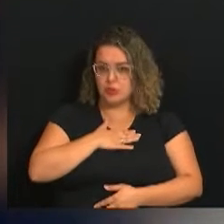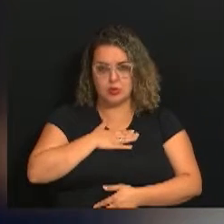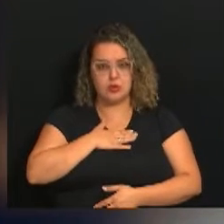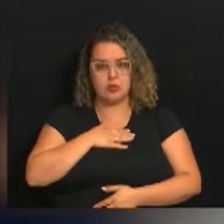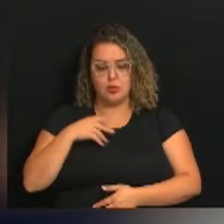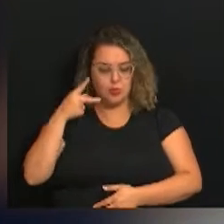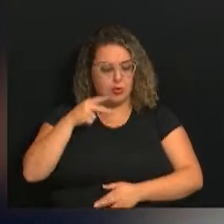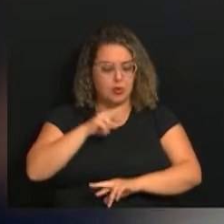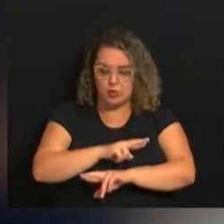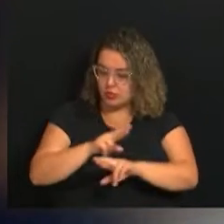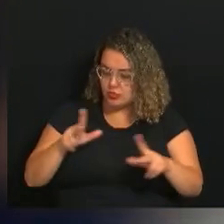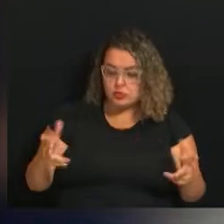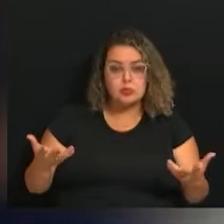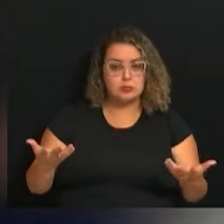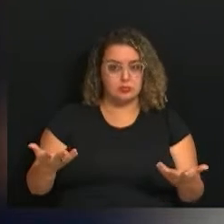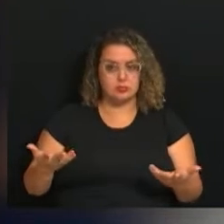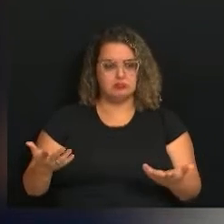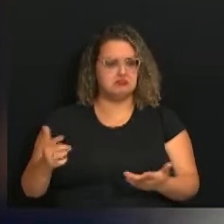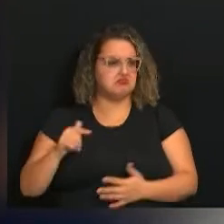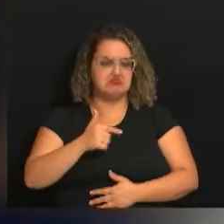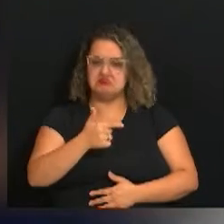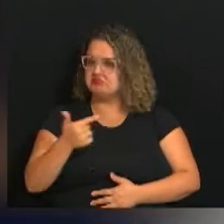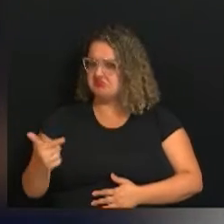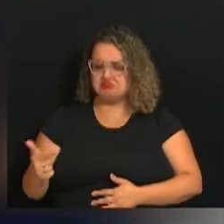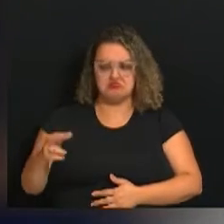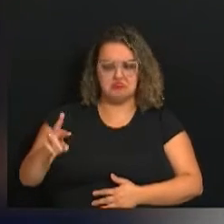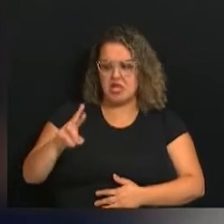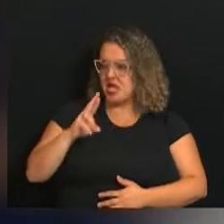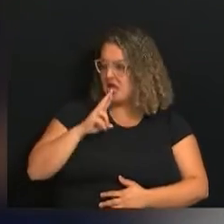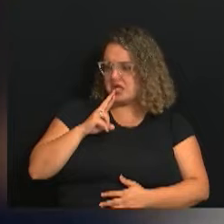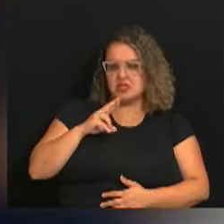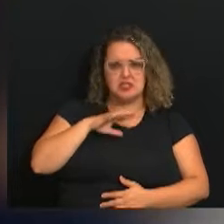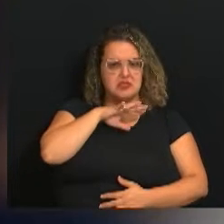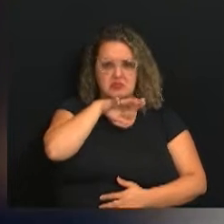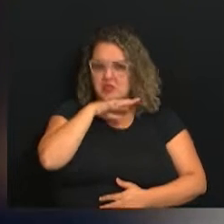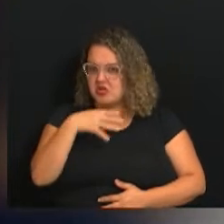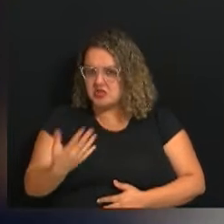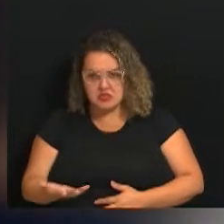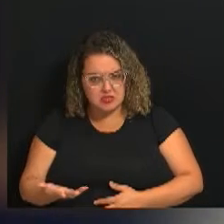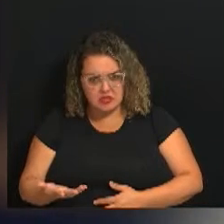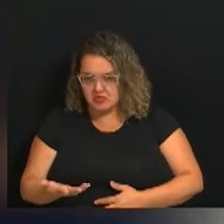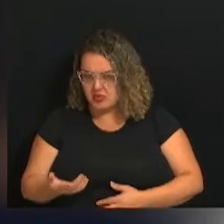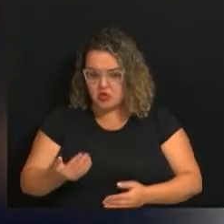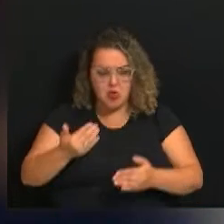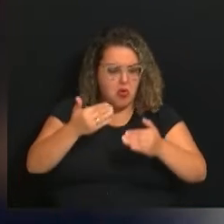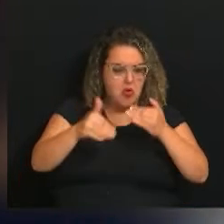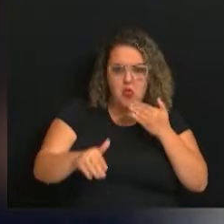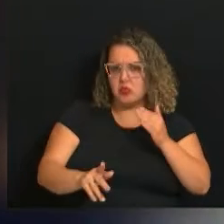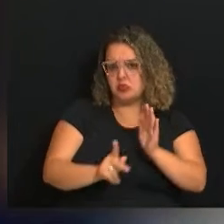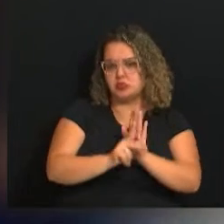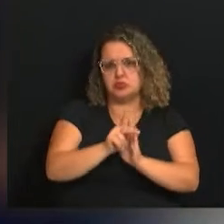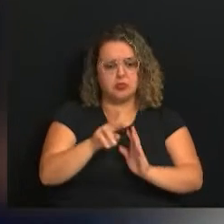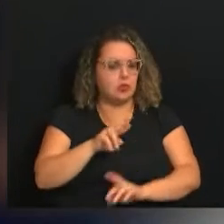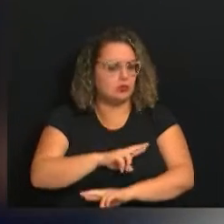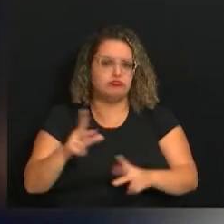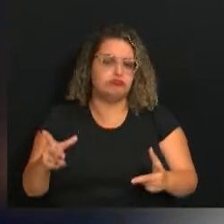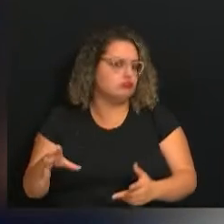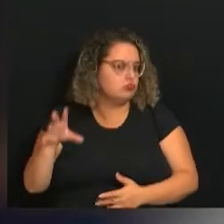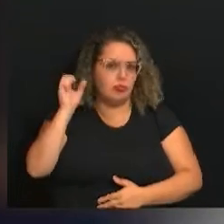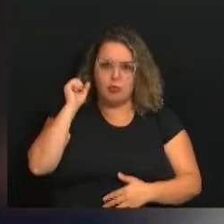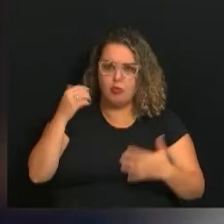as conquistas históricas do funcionalismo, que é vinculado ao tempo de serviço. Ele retira todos